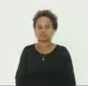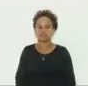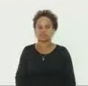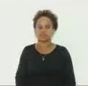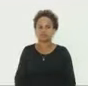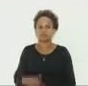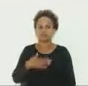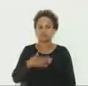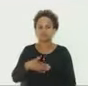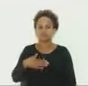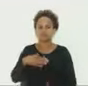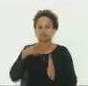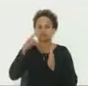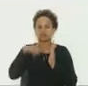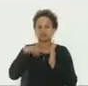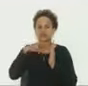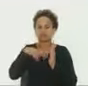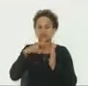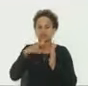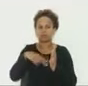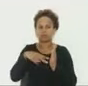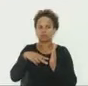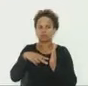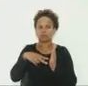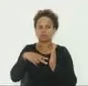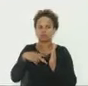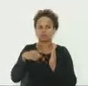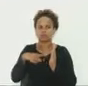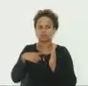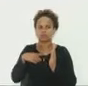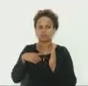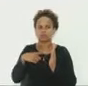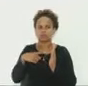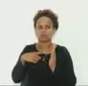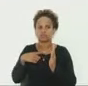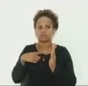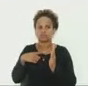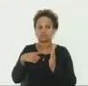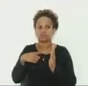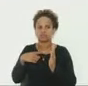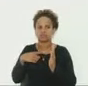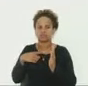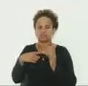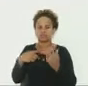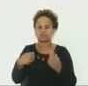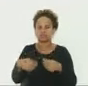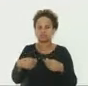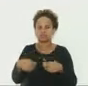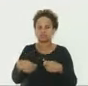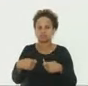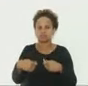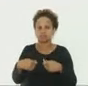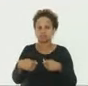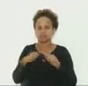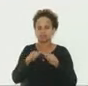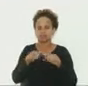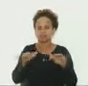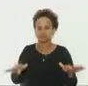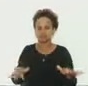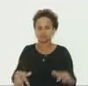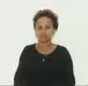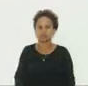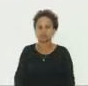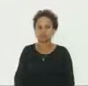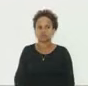uma leitura de algo que eu preciso repassar, né?